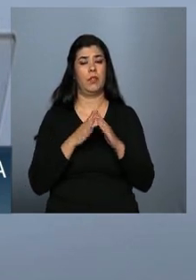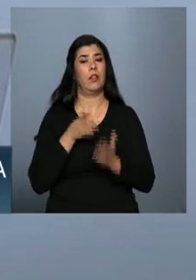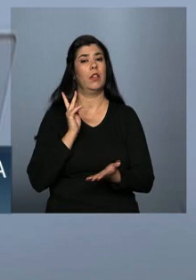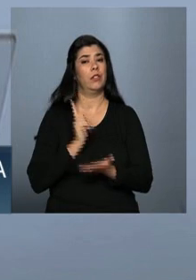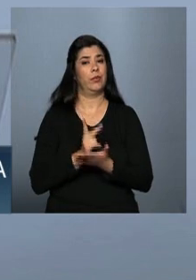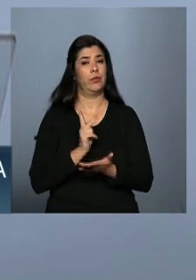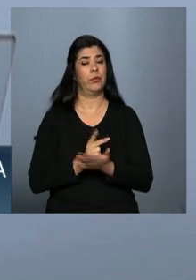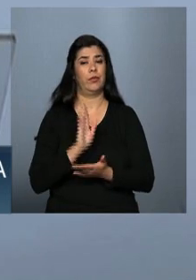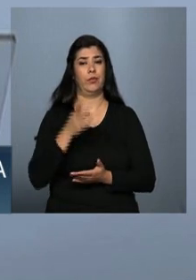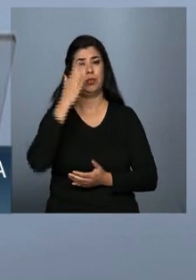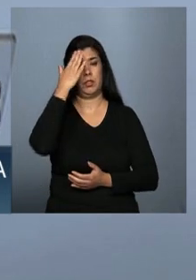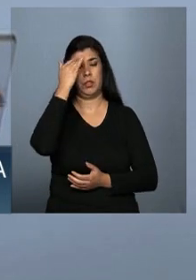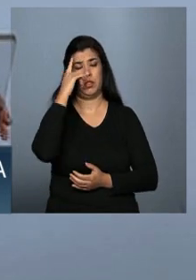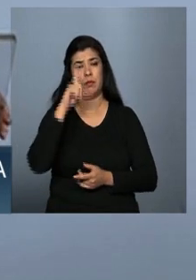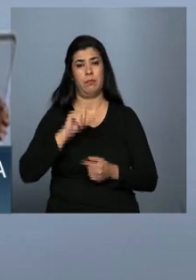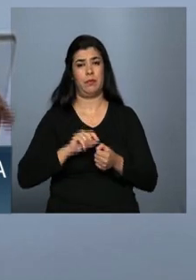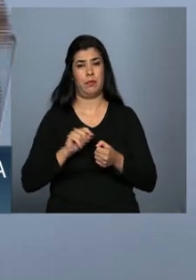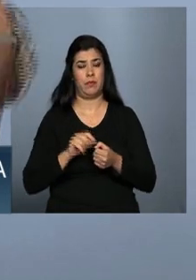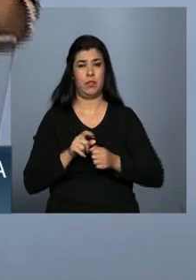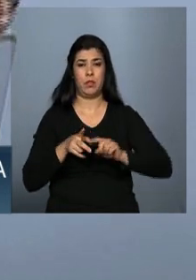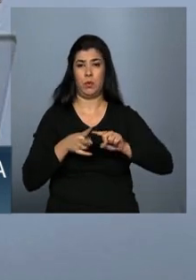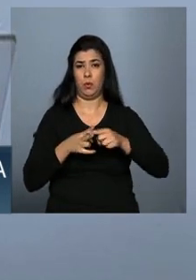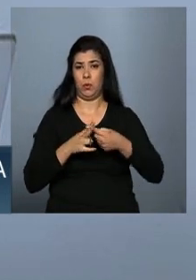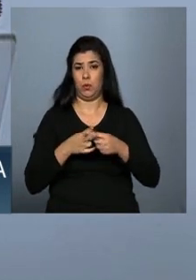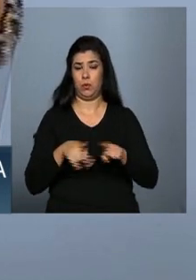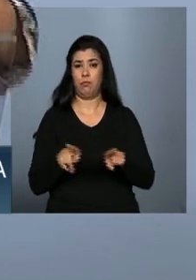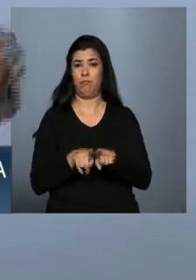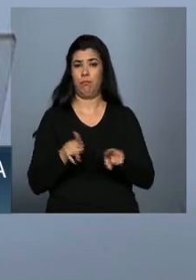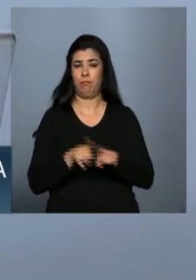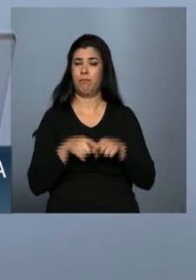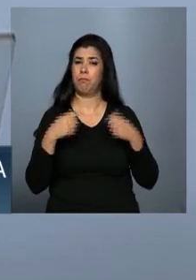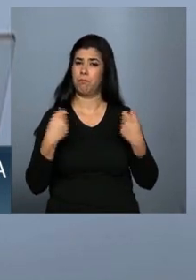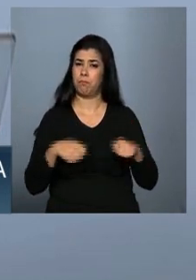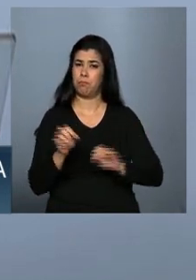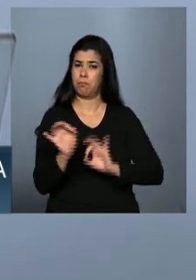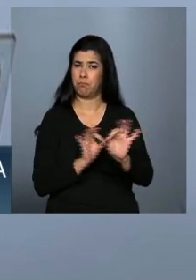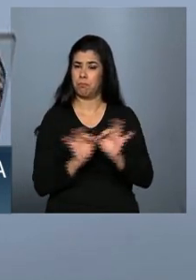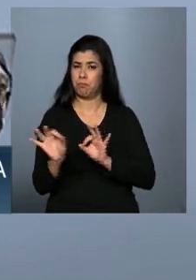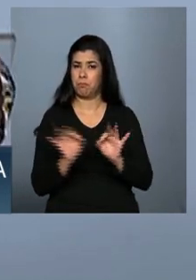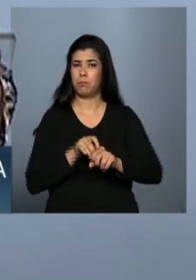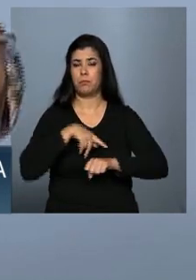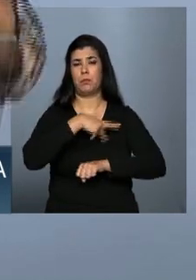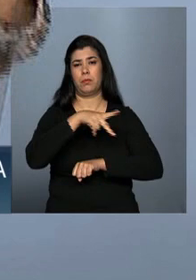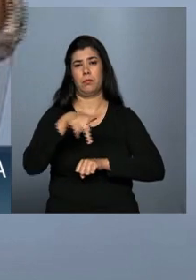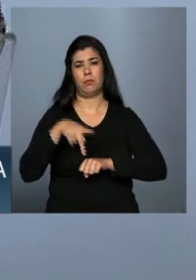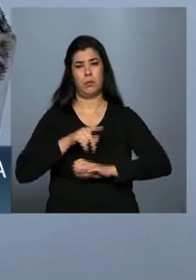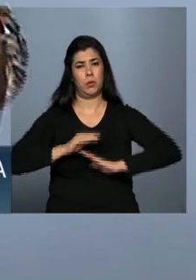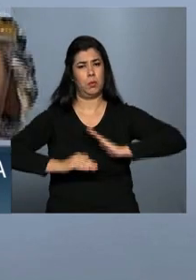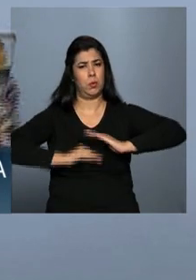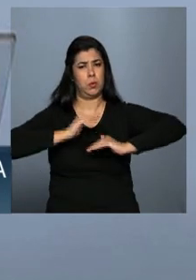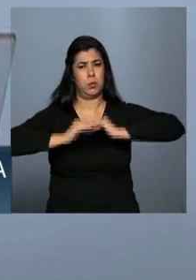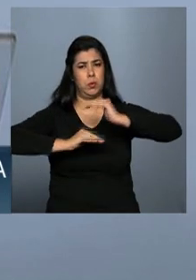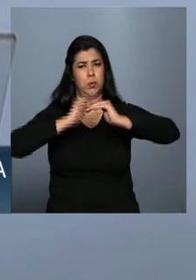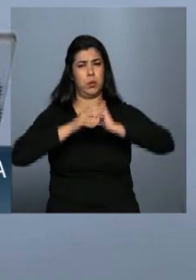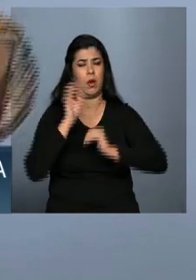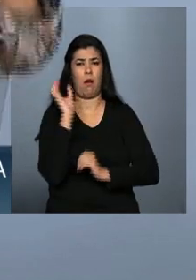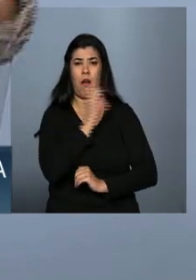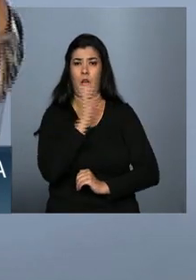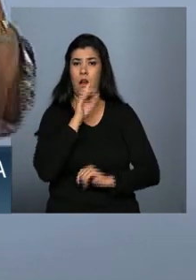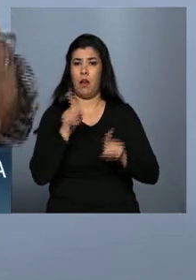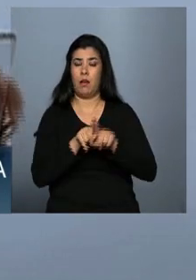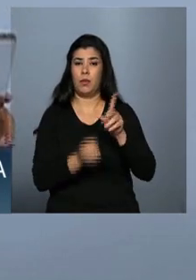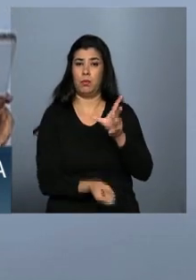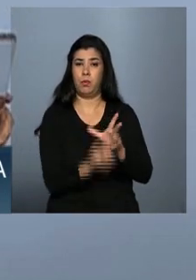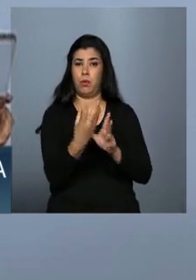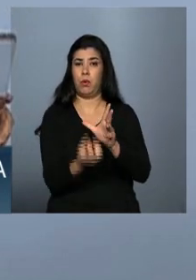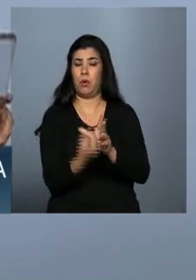nós fazendo ajustes que nós temos de fazer para o país crescer ainda mais rápido e gerar